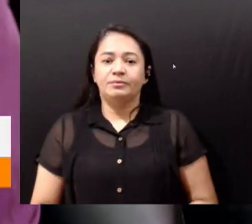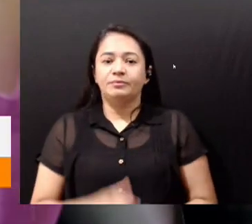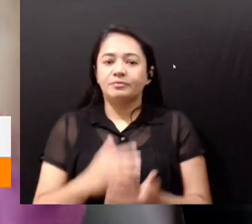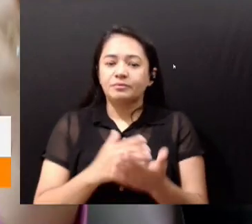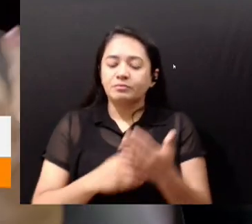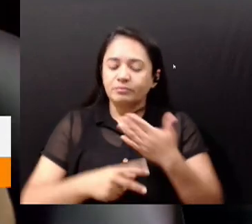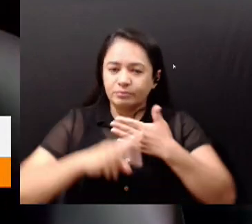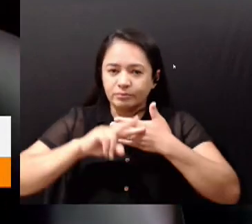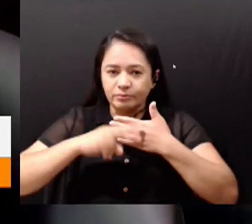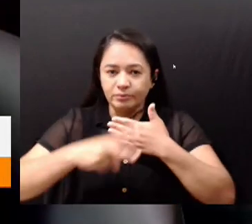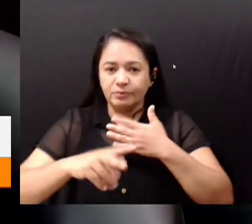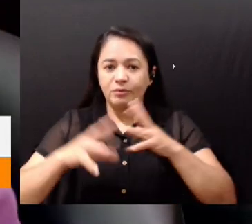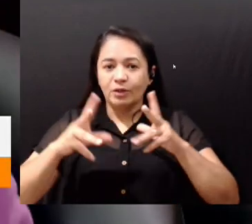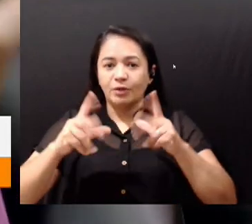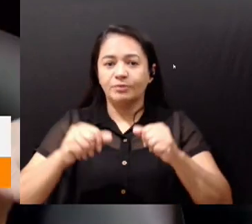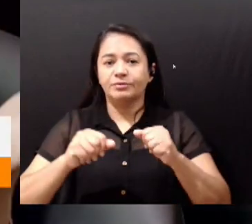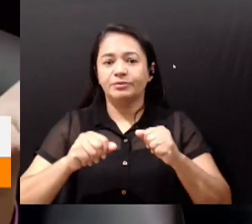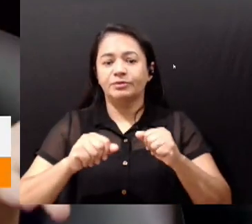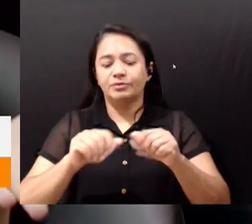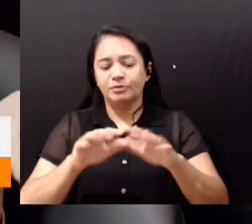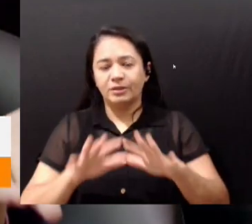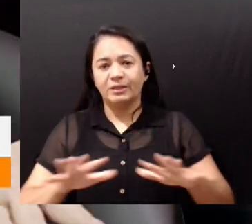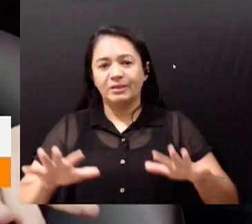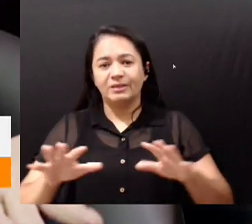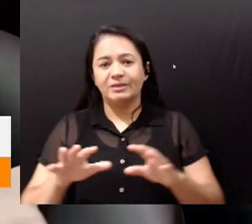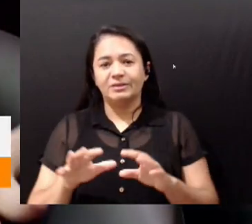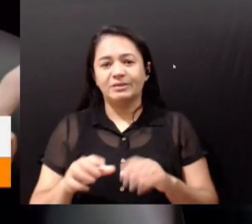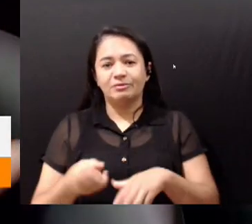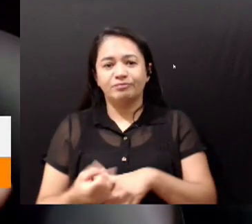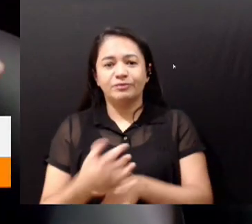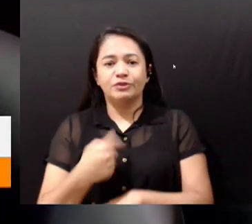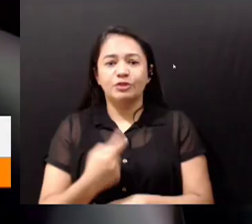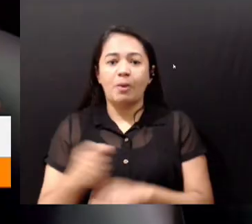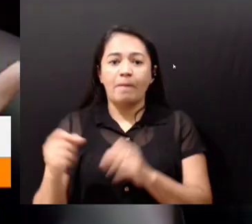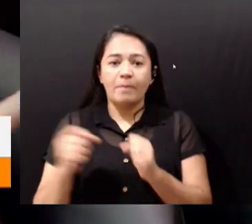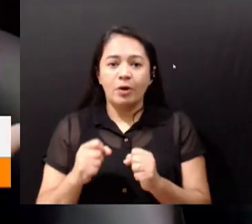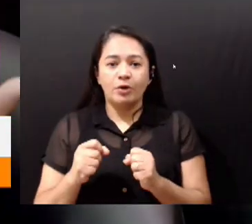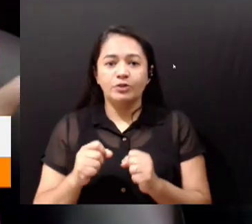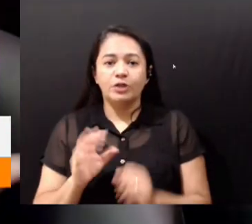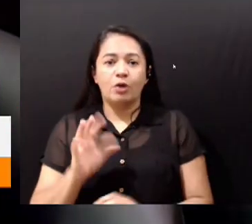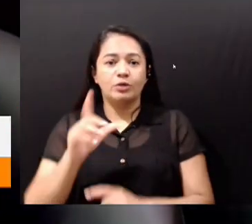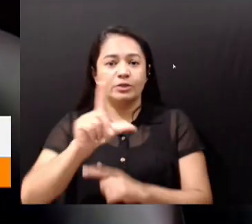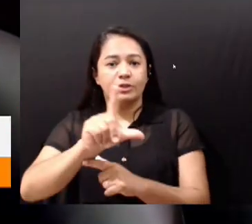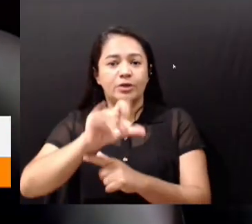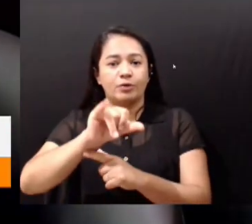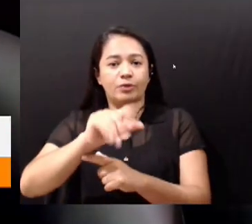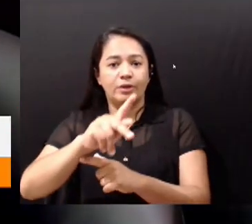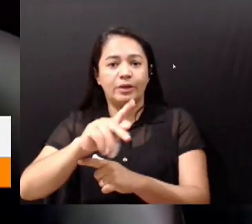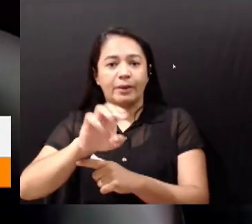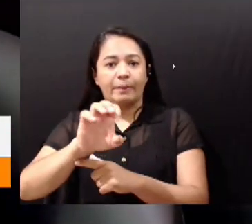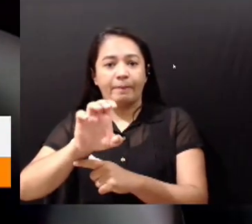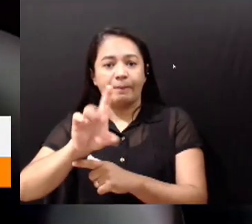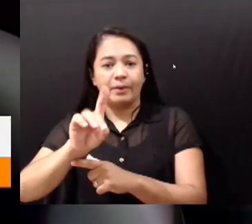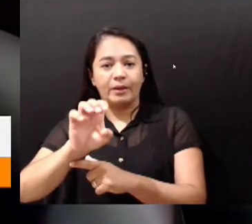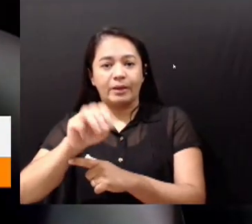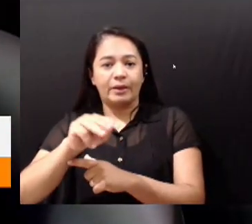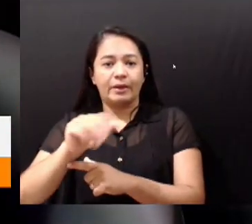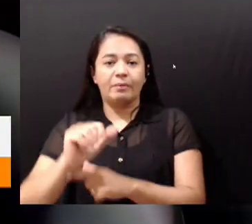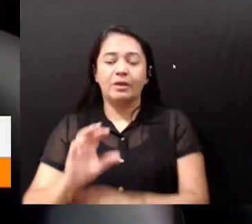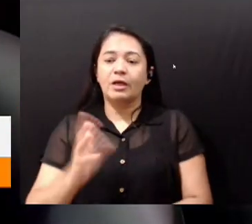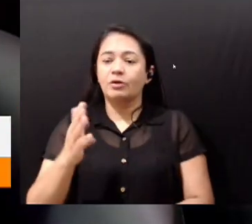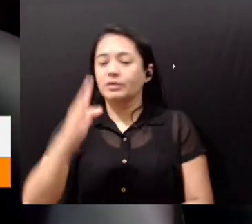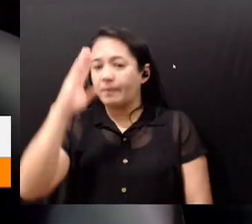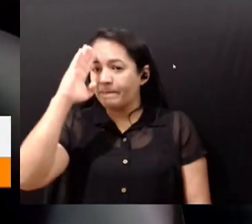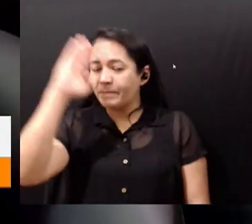essa cascata inflamatória, a gente pode ter o lipedema, tá? Que acomete principalmente mulheres. E a gente pode